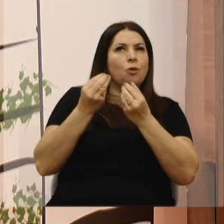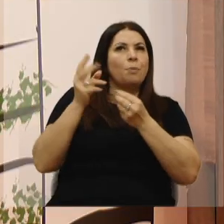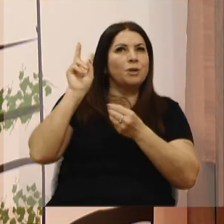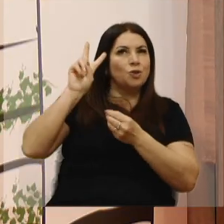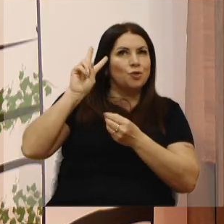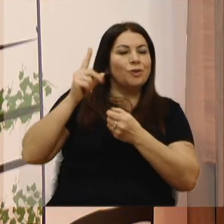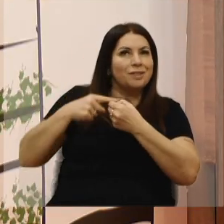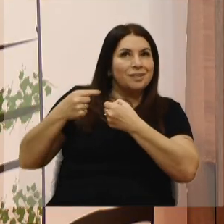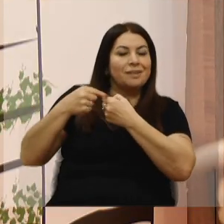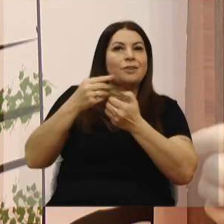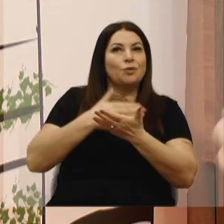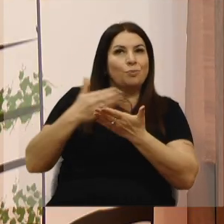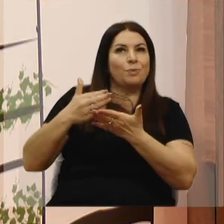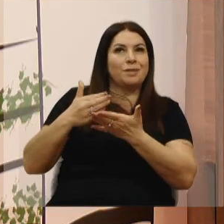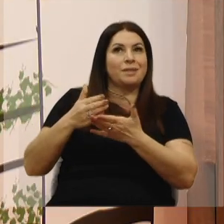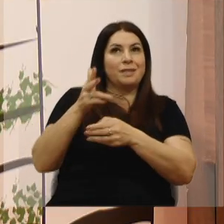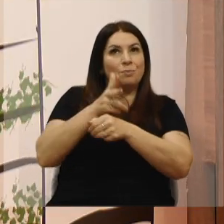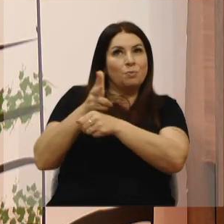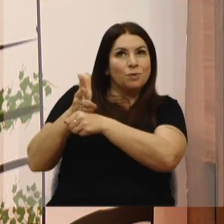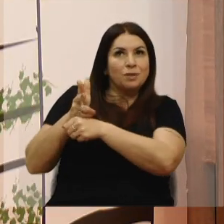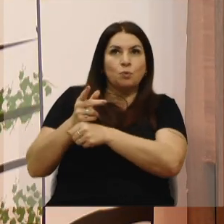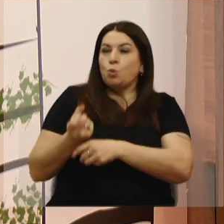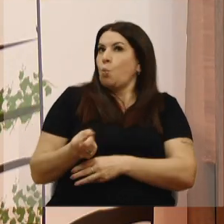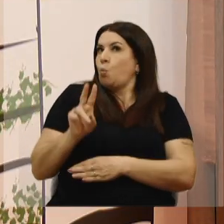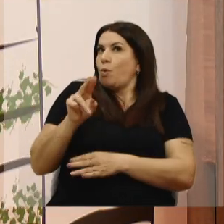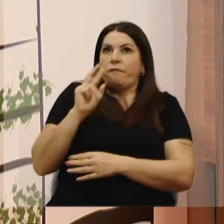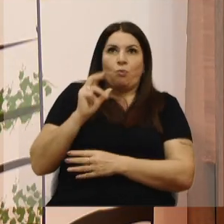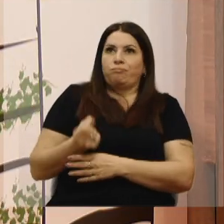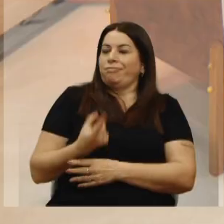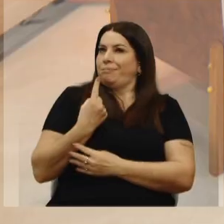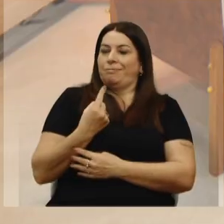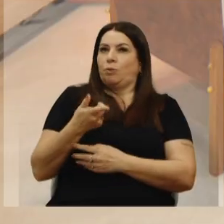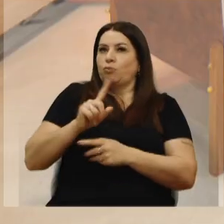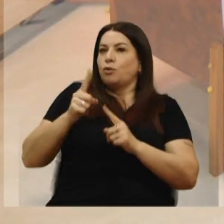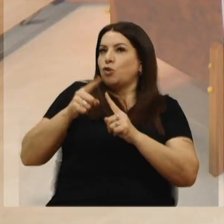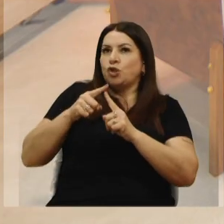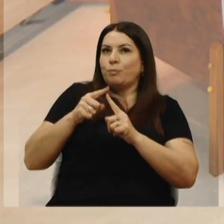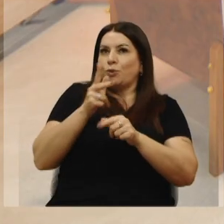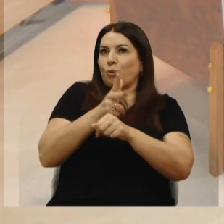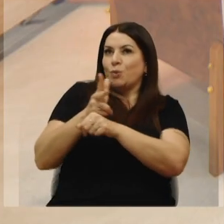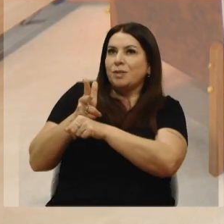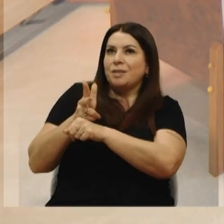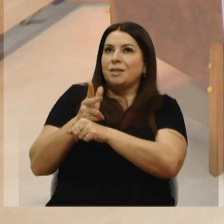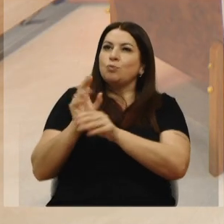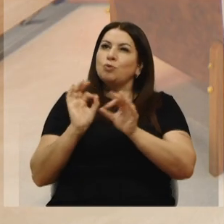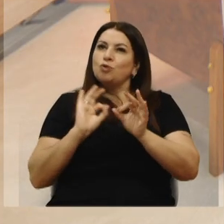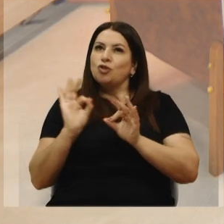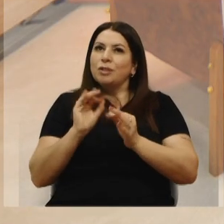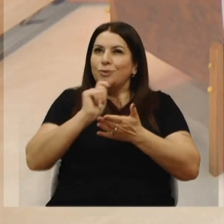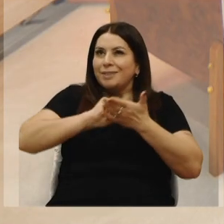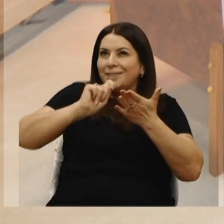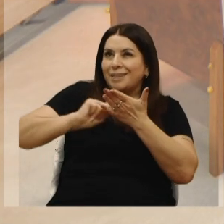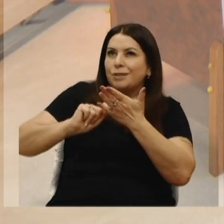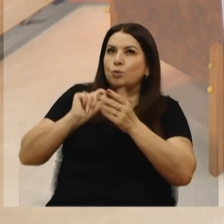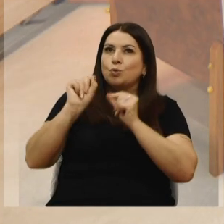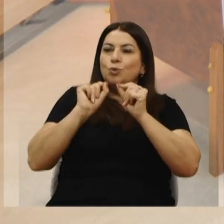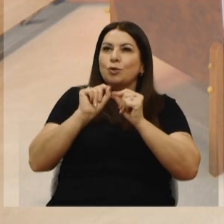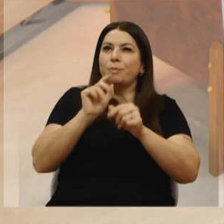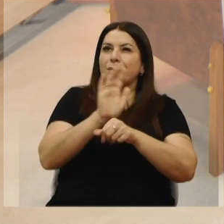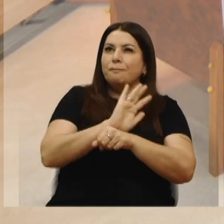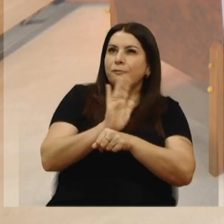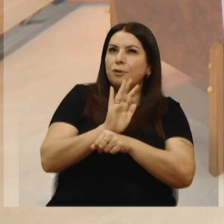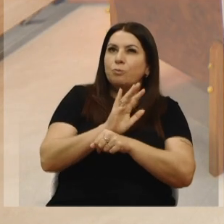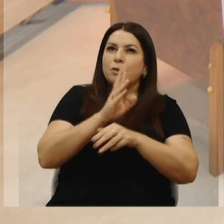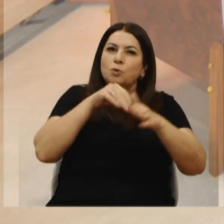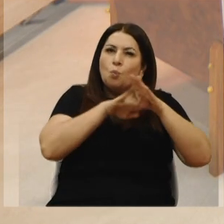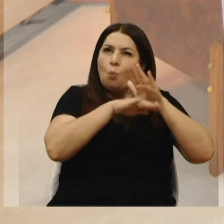pensar a história da nossa cidade a partir dessas produções, o que é inédito. Ainda não tinha nenhum tipo de produção no formato escrito, né, a respeito